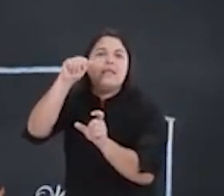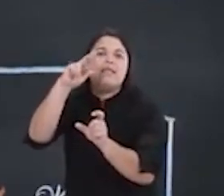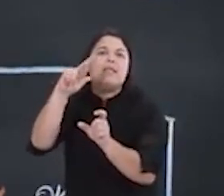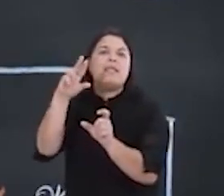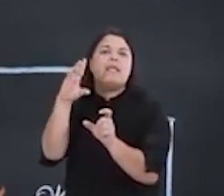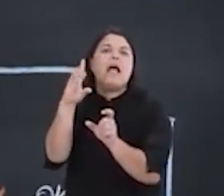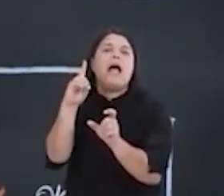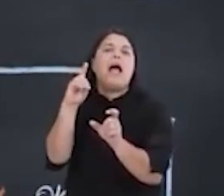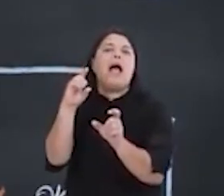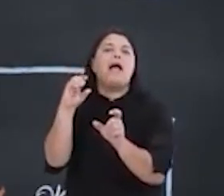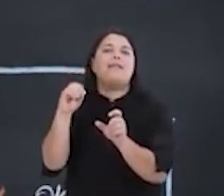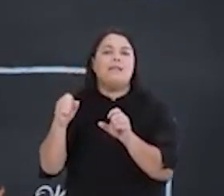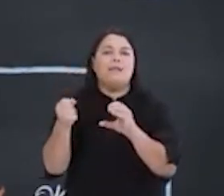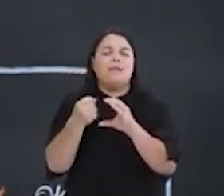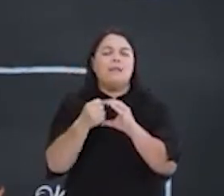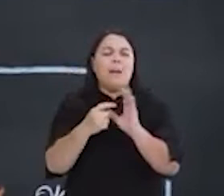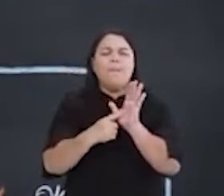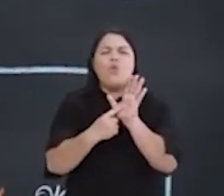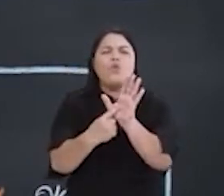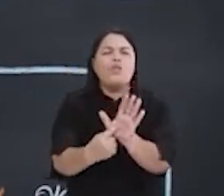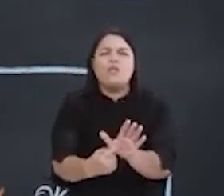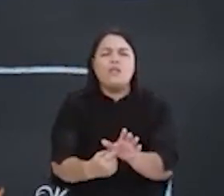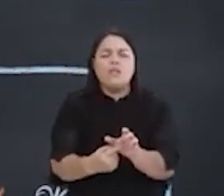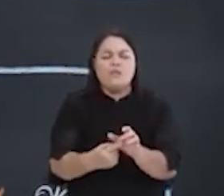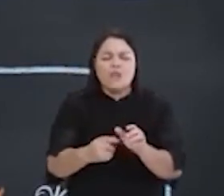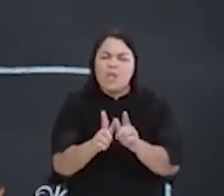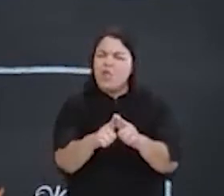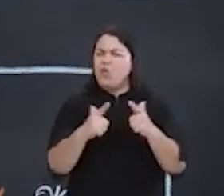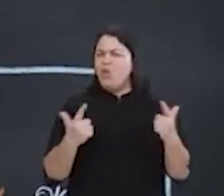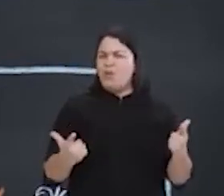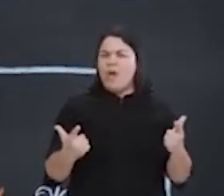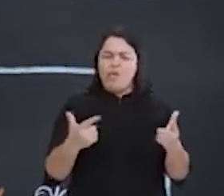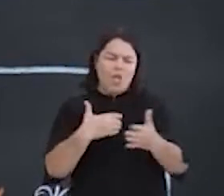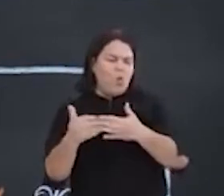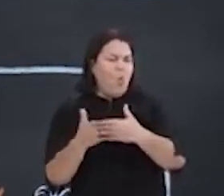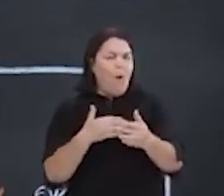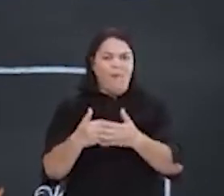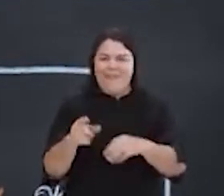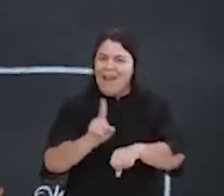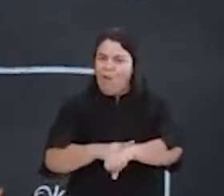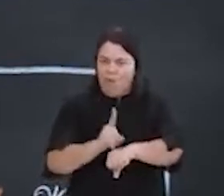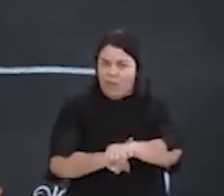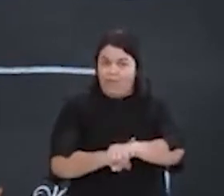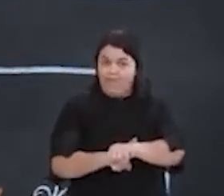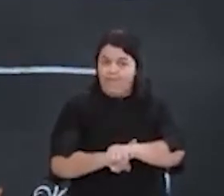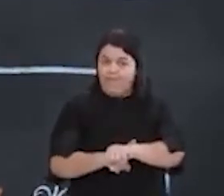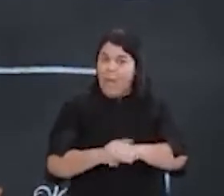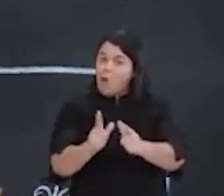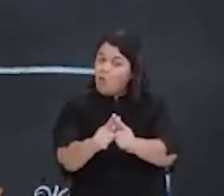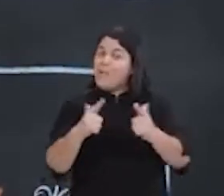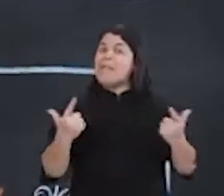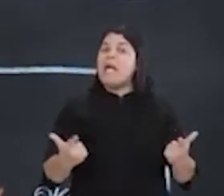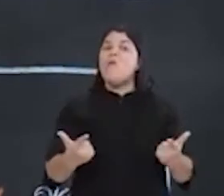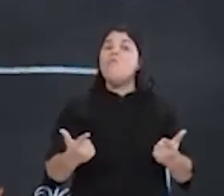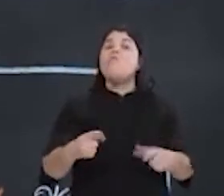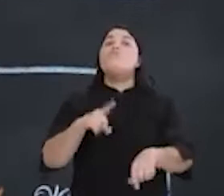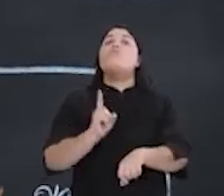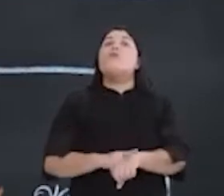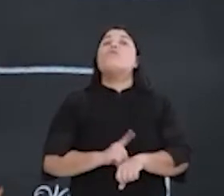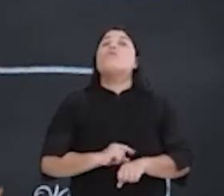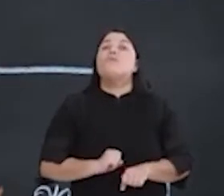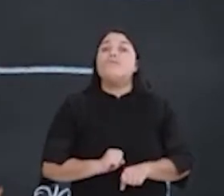uma nova característica do jornal. Esse jornal não é um jornal qualquer, é o Jornal da Tarde. Eu teria o